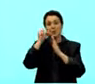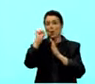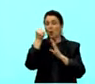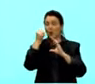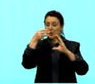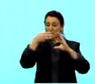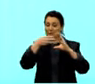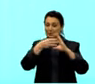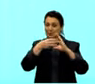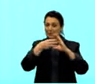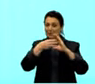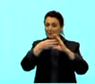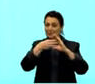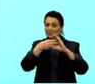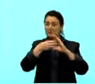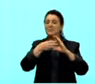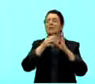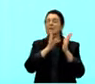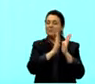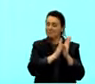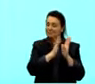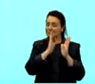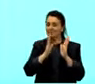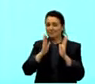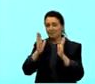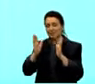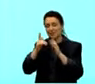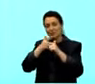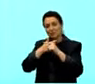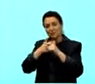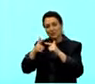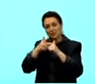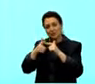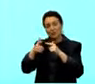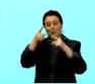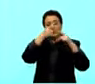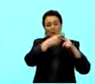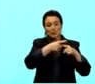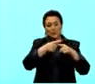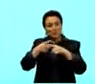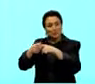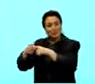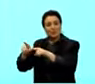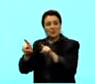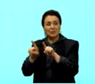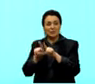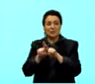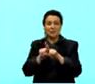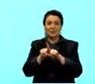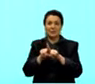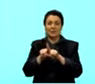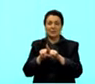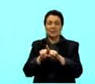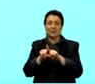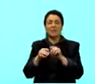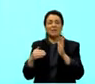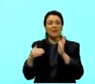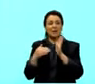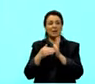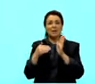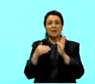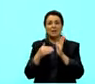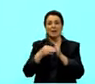8 células e vai indo, dividindo e multiplicando. Aí chega